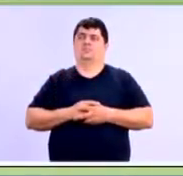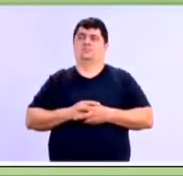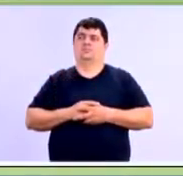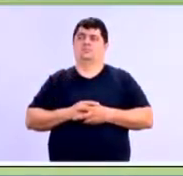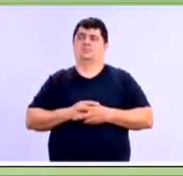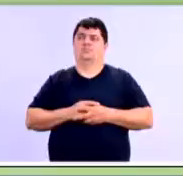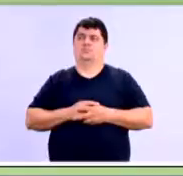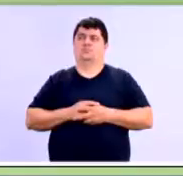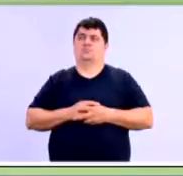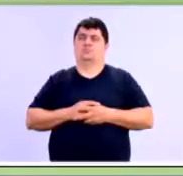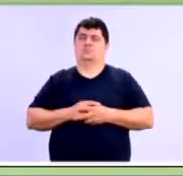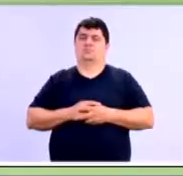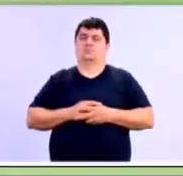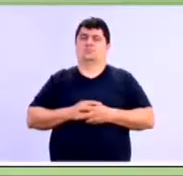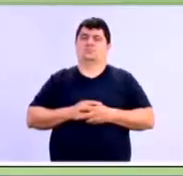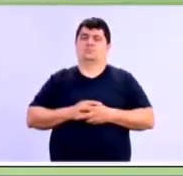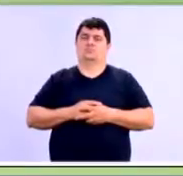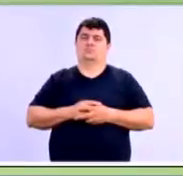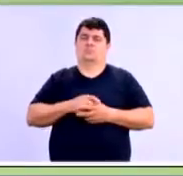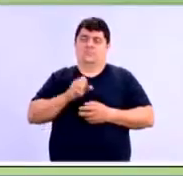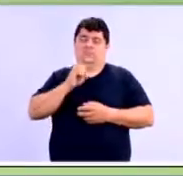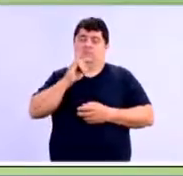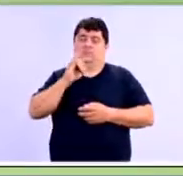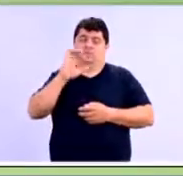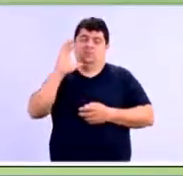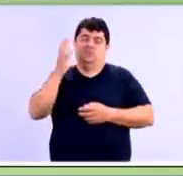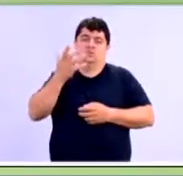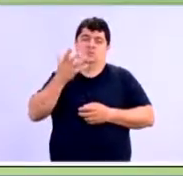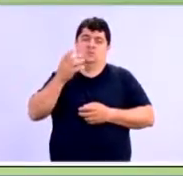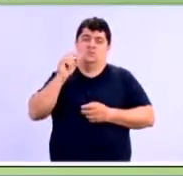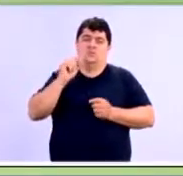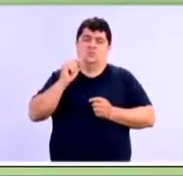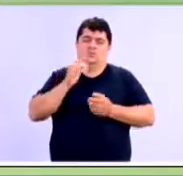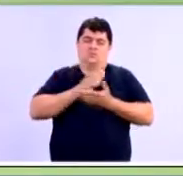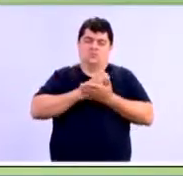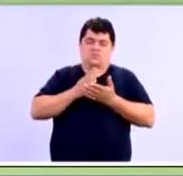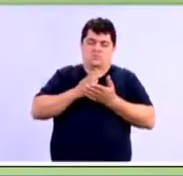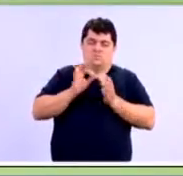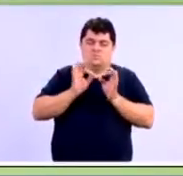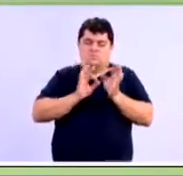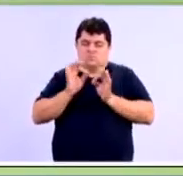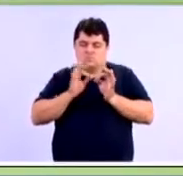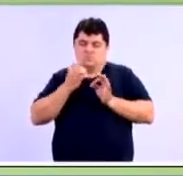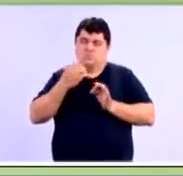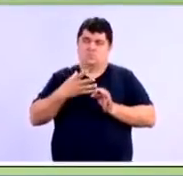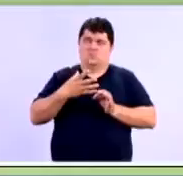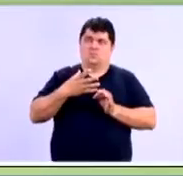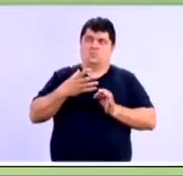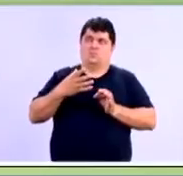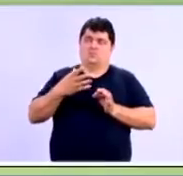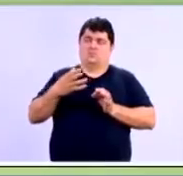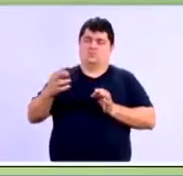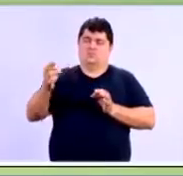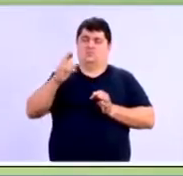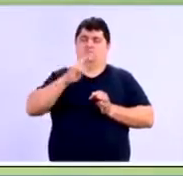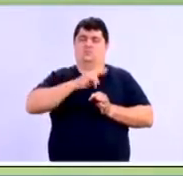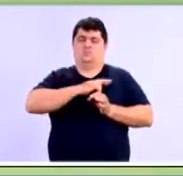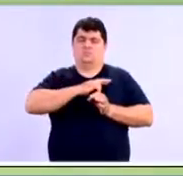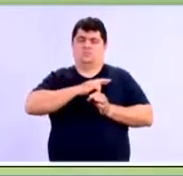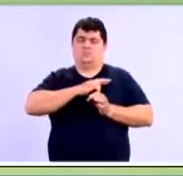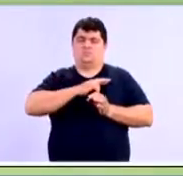8,17%. Quando acontece isso, tudo começa a funcionar bem. Aí o retorno sobre o meu